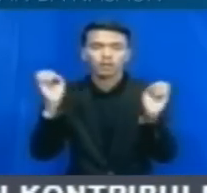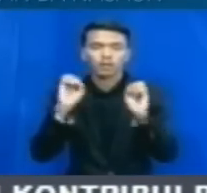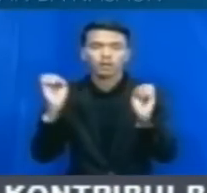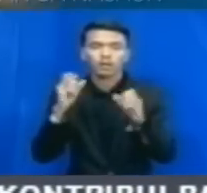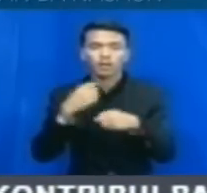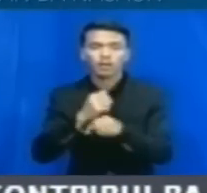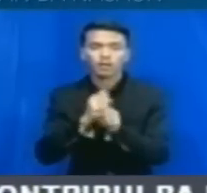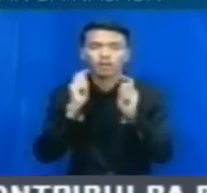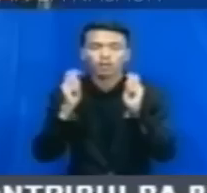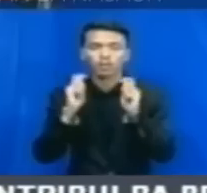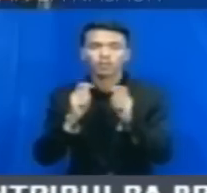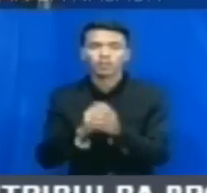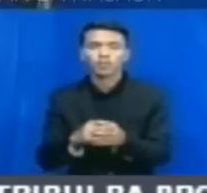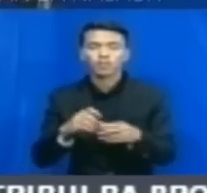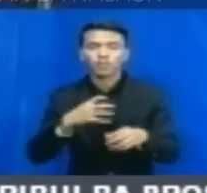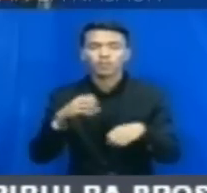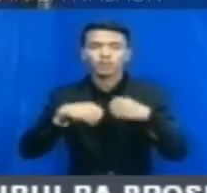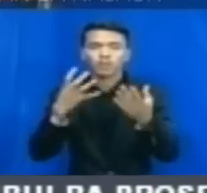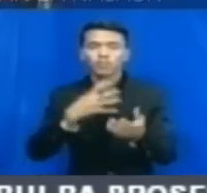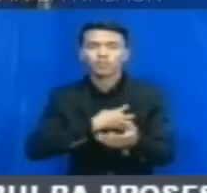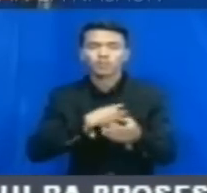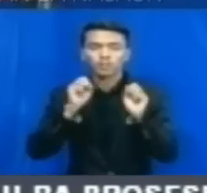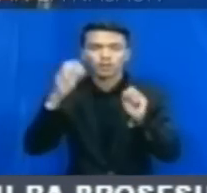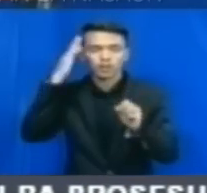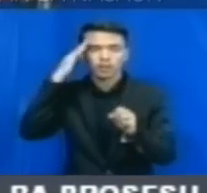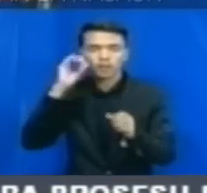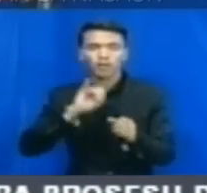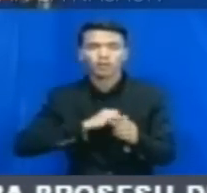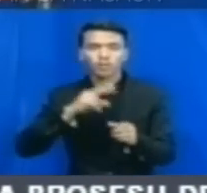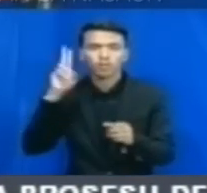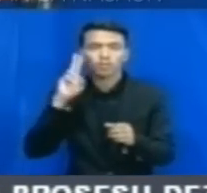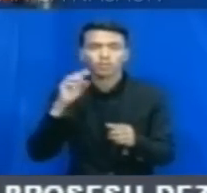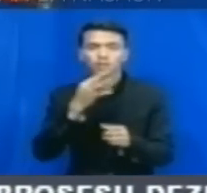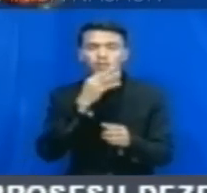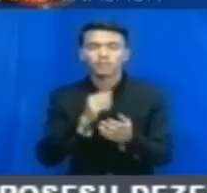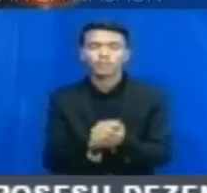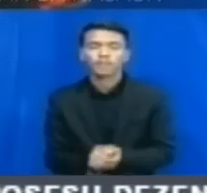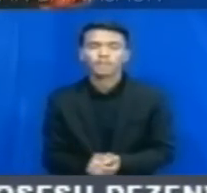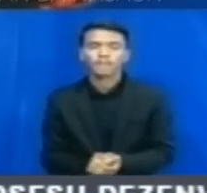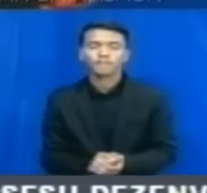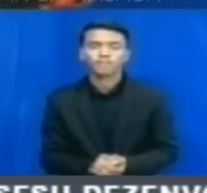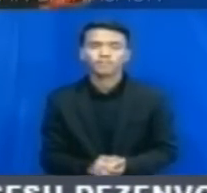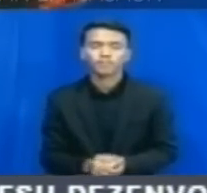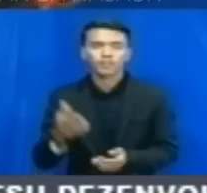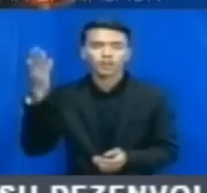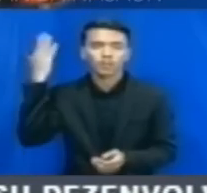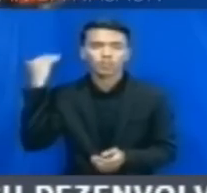polisi bel dia kata dia hau konsumi droga idane. Hana sa hosi parte sosiedade ni hare. Ita hare ya senario ne beke ulu